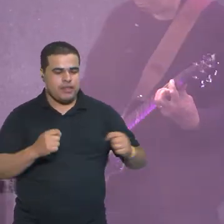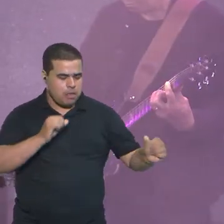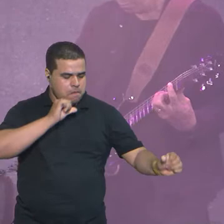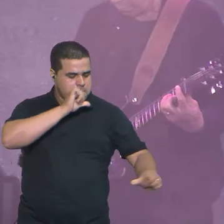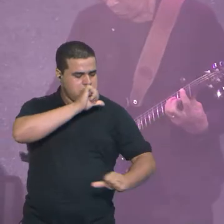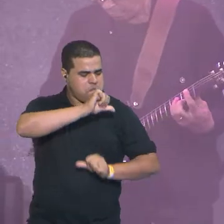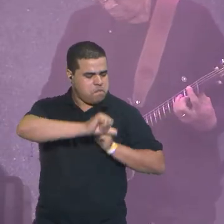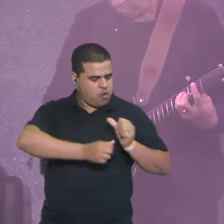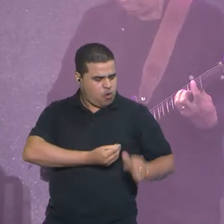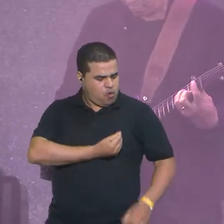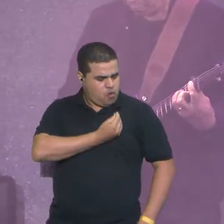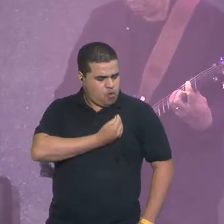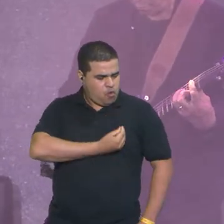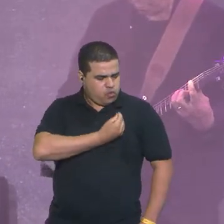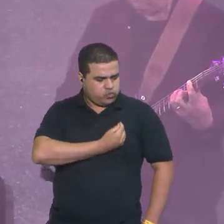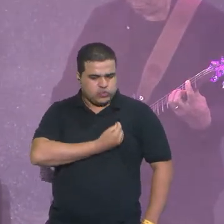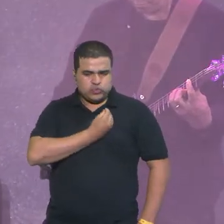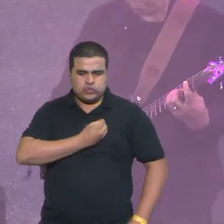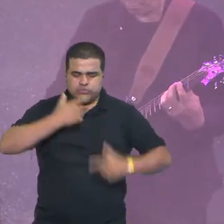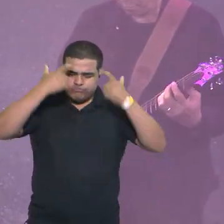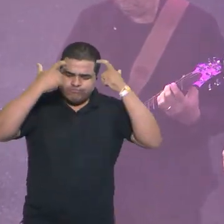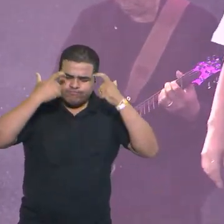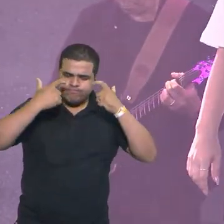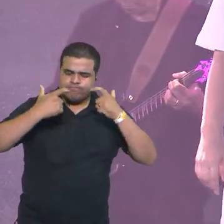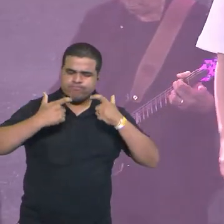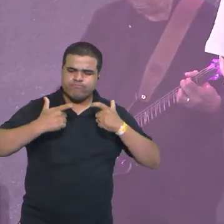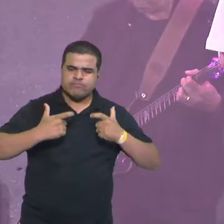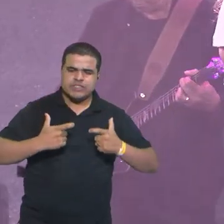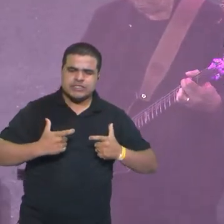transforma minha vida meu